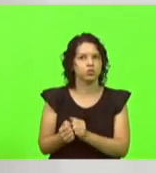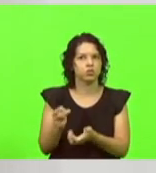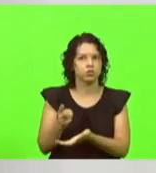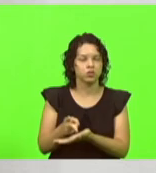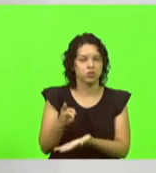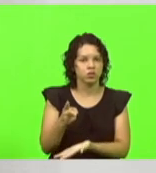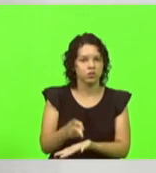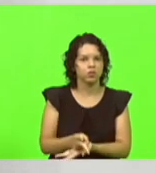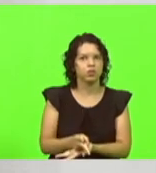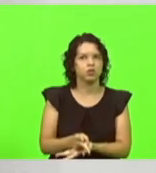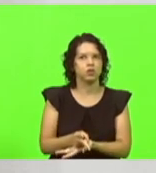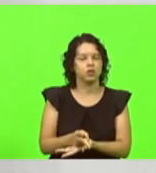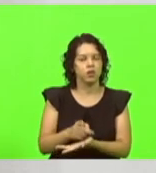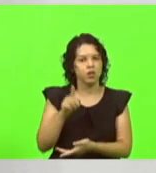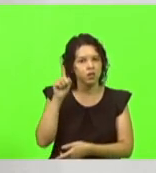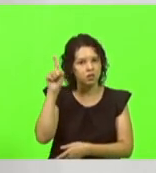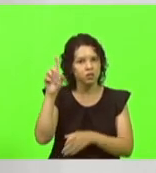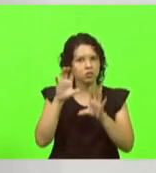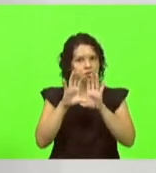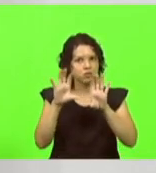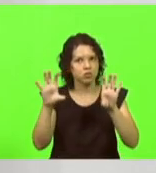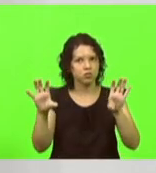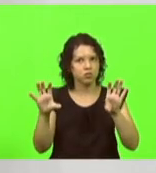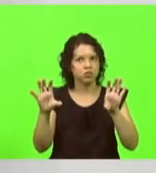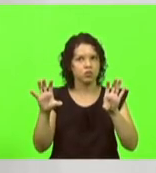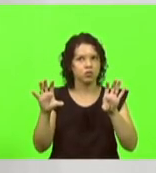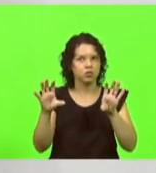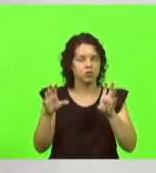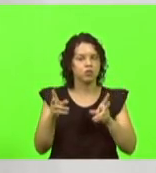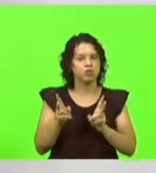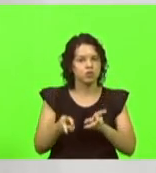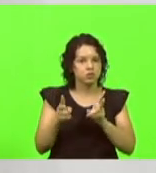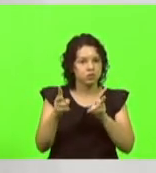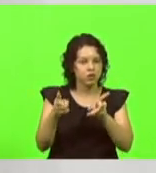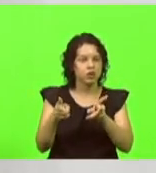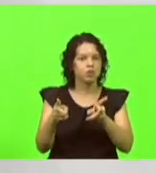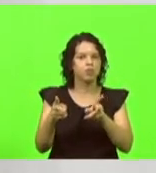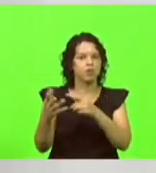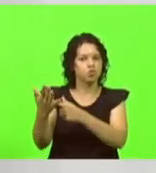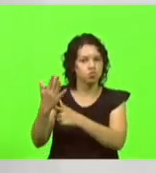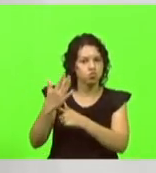certeza que estão guiando os meus passos.